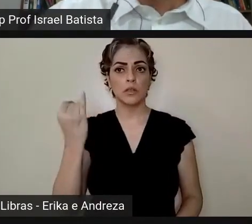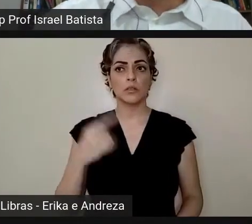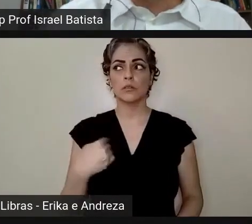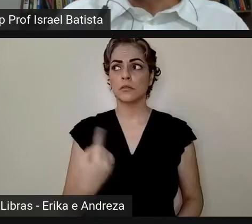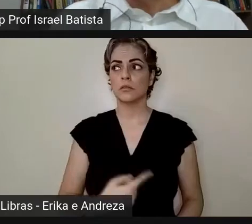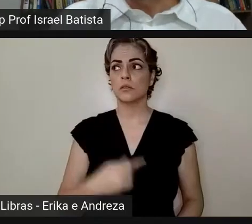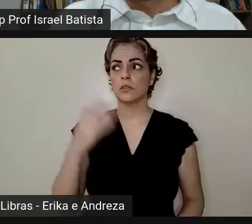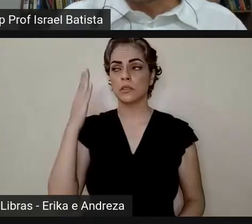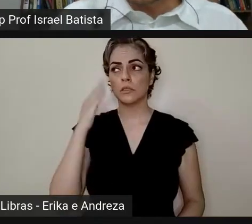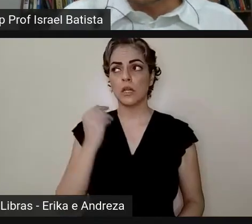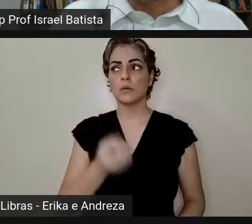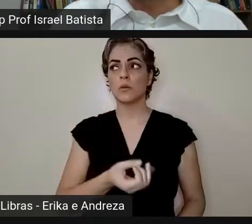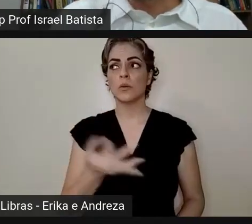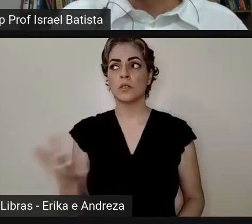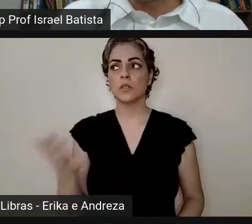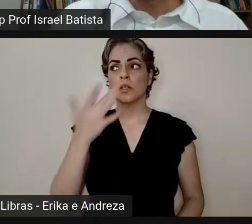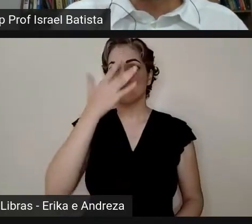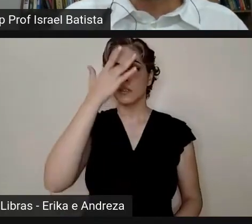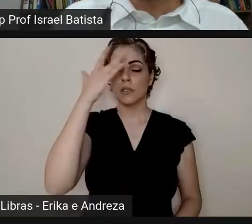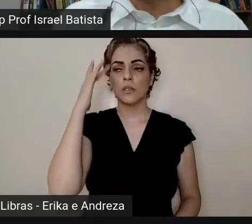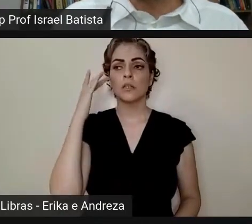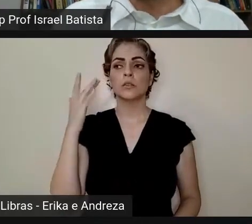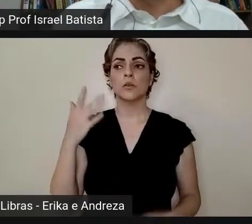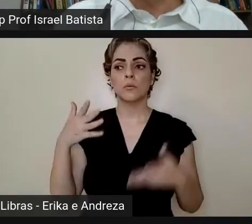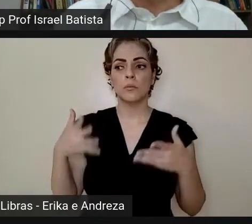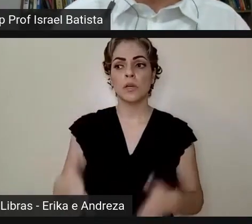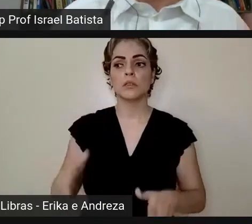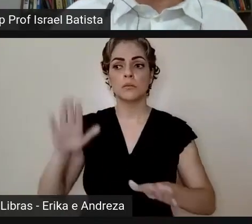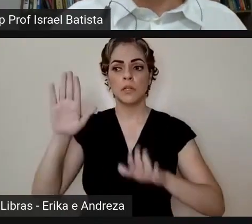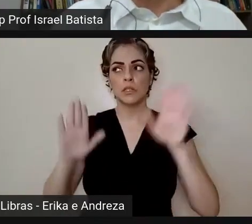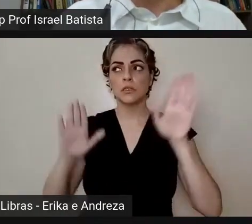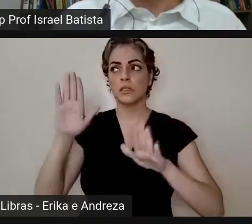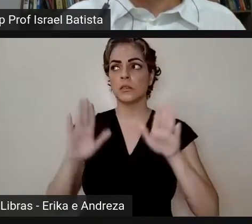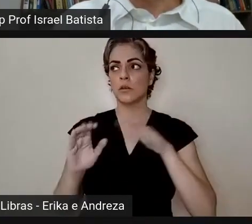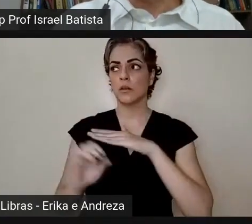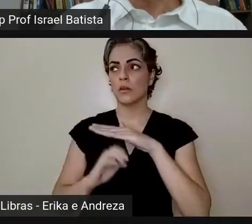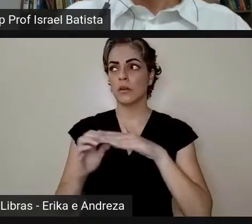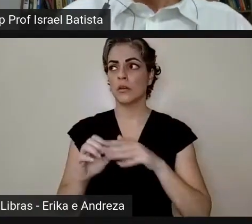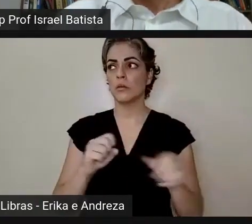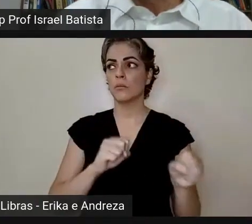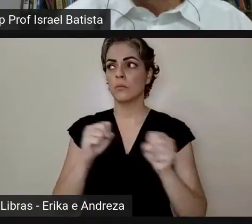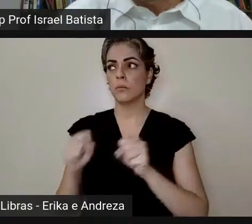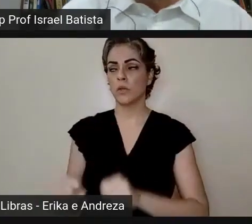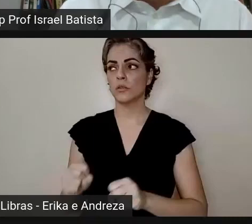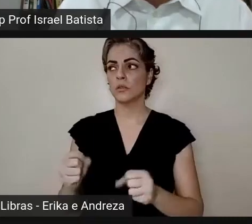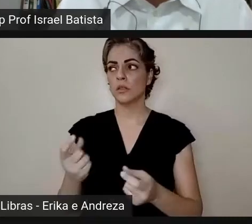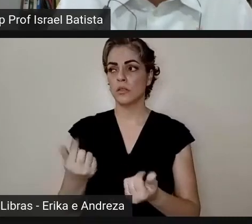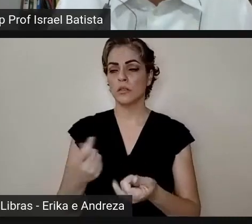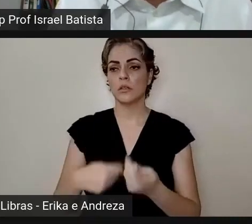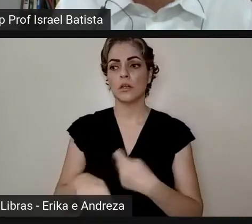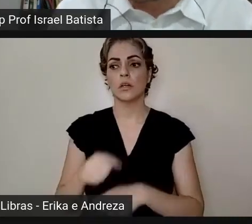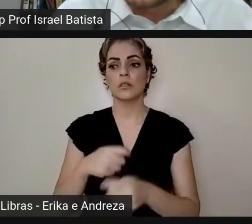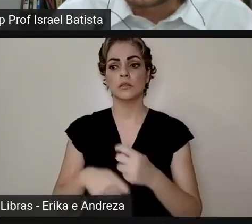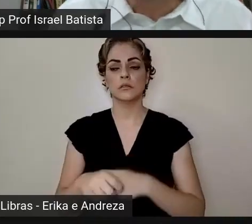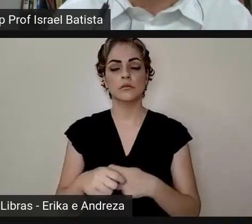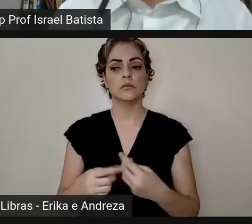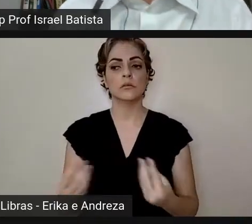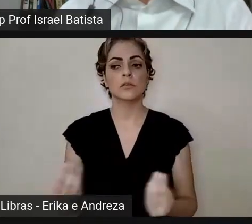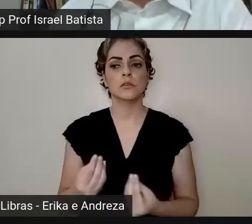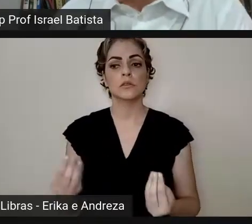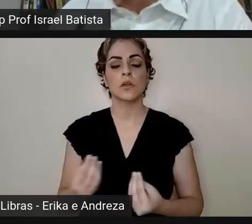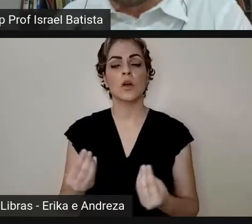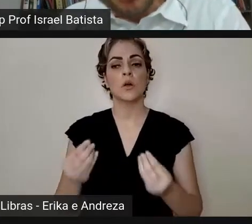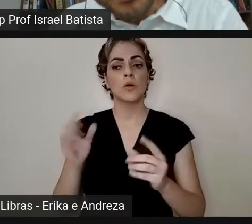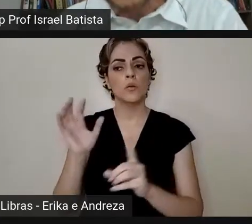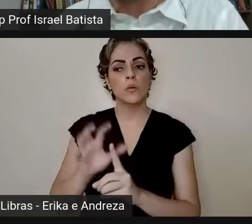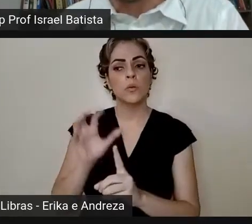das empresas que participam desses procedimentos licitatórios, o poder econômico que elas têm, a capacidade de exercer influência sobre